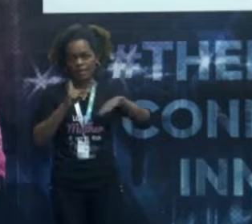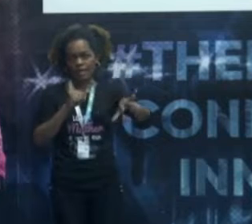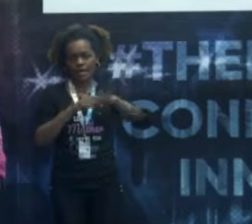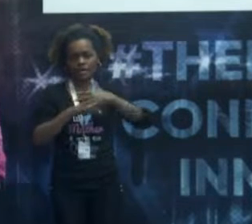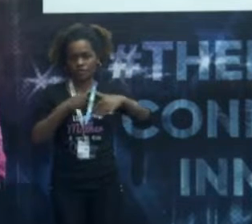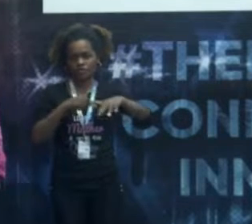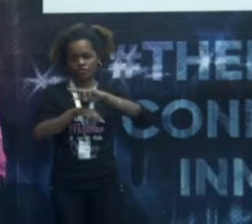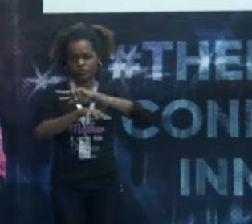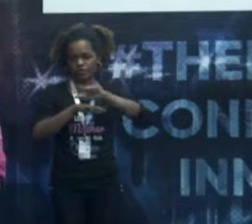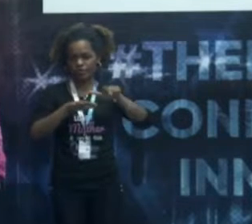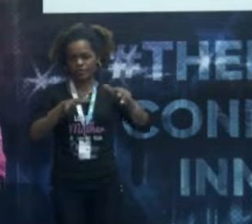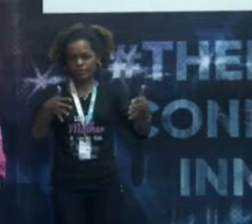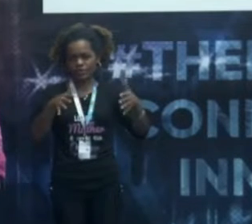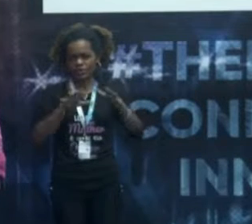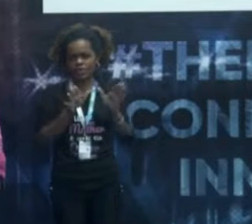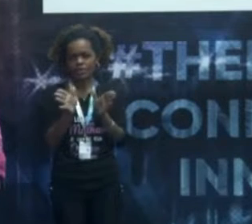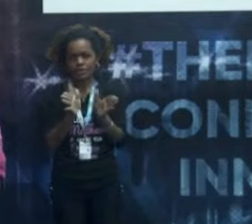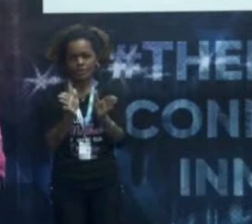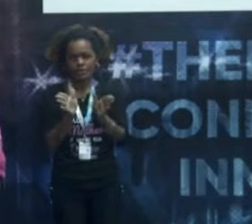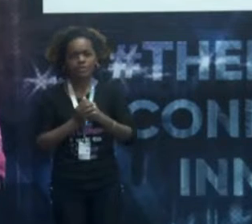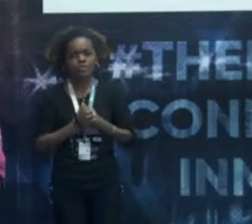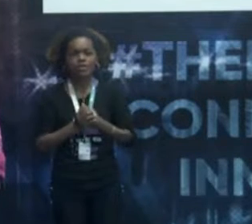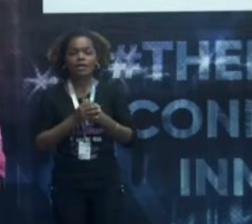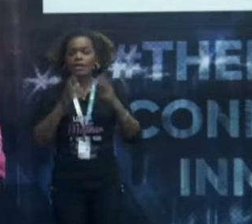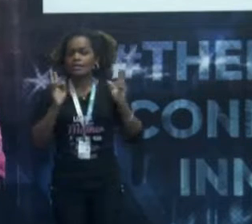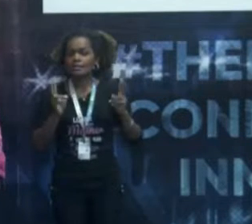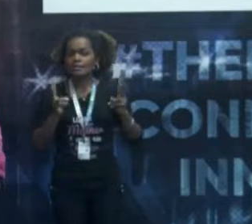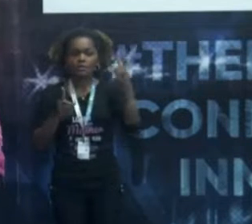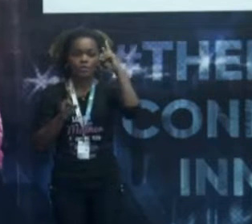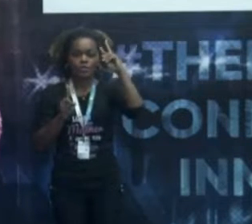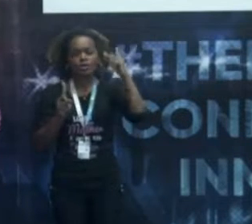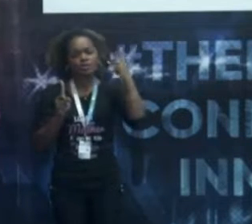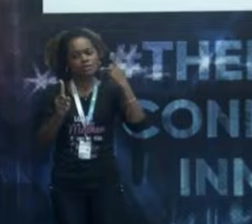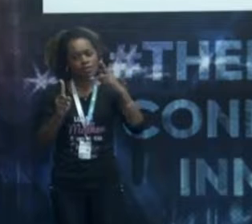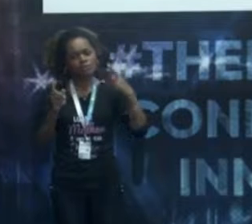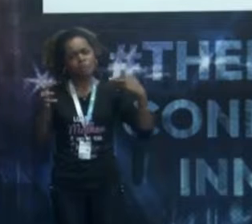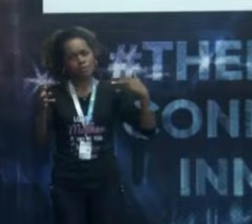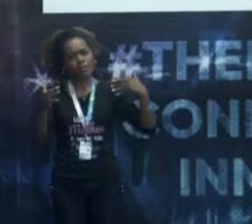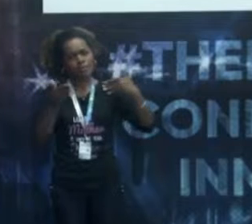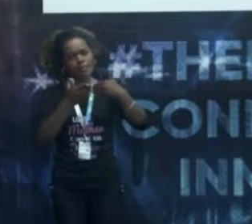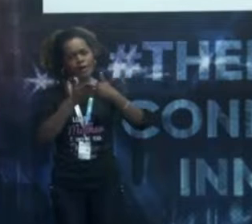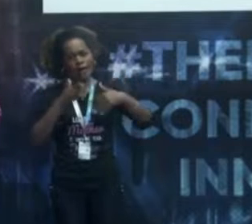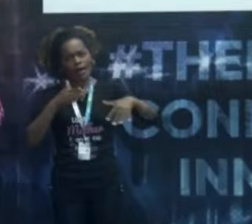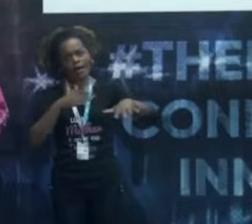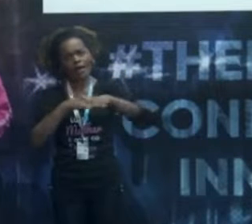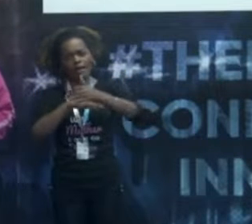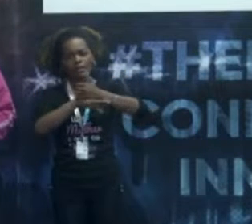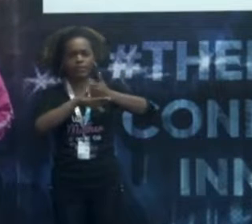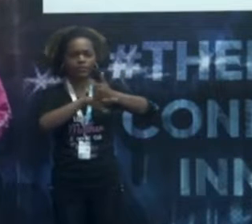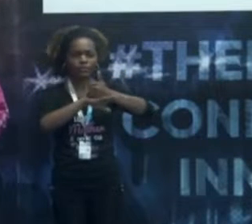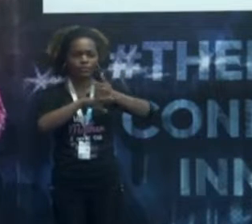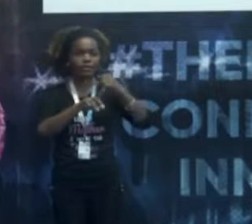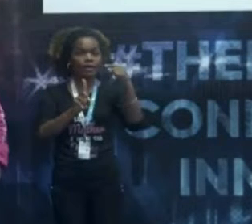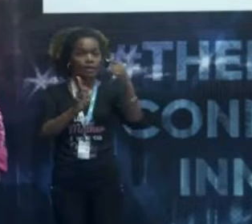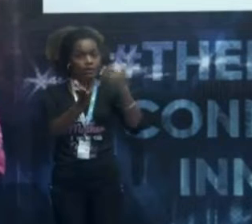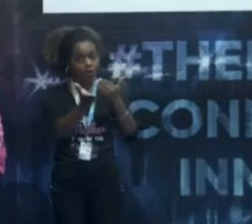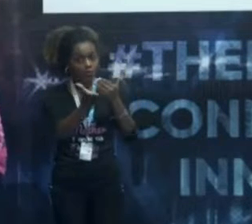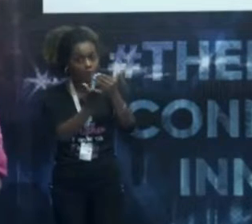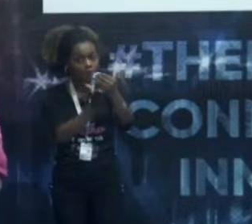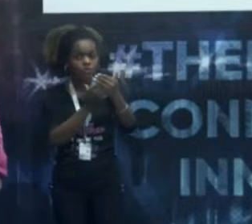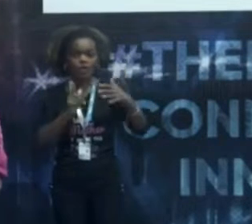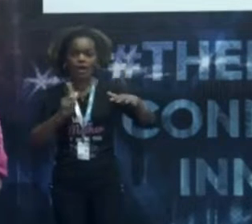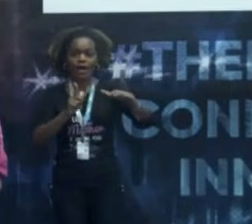muito, na verdade, ela tá presente em toda a minha história aí, profissional. Eu iniciei minha carreira trabalhando na